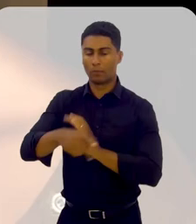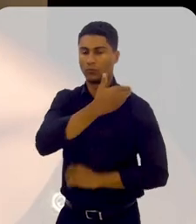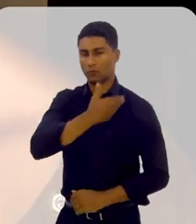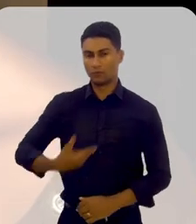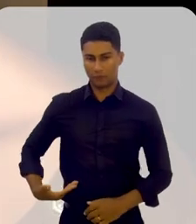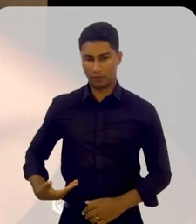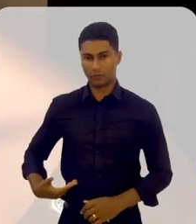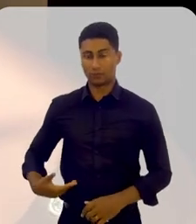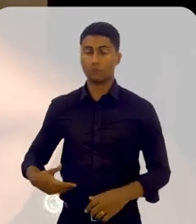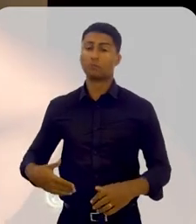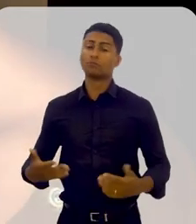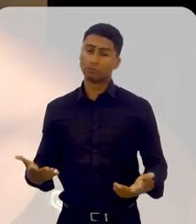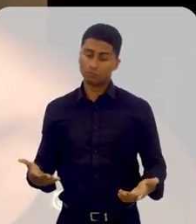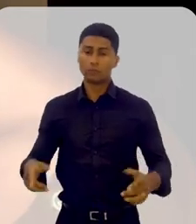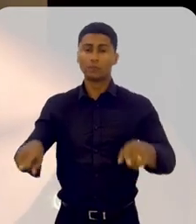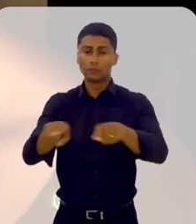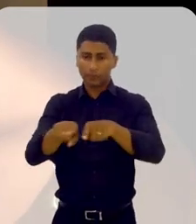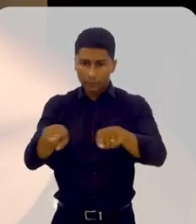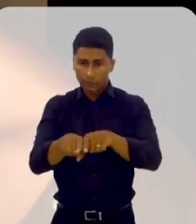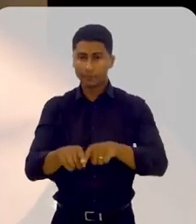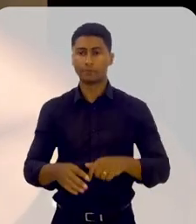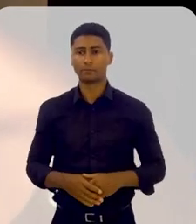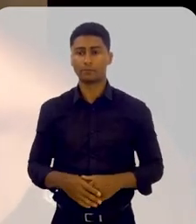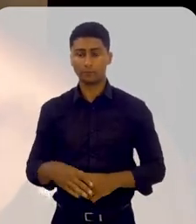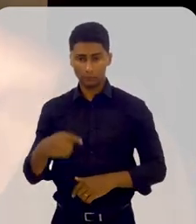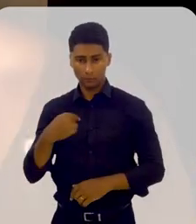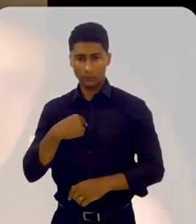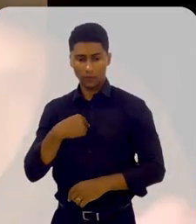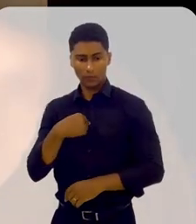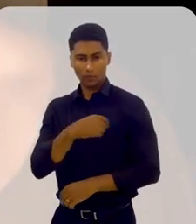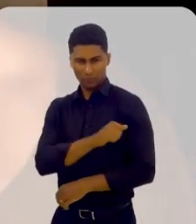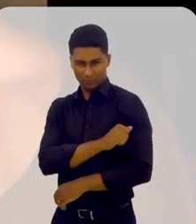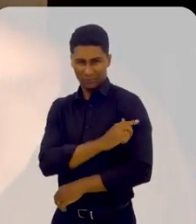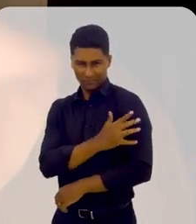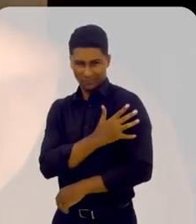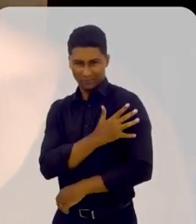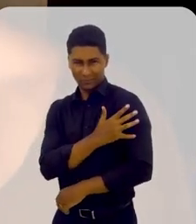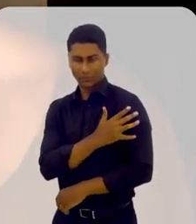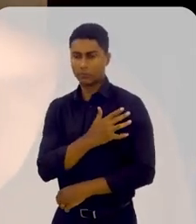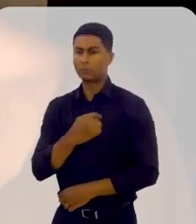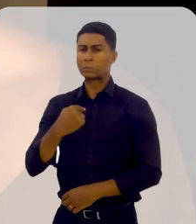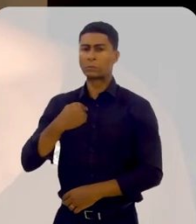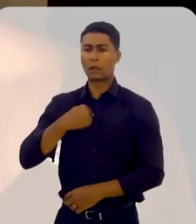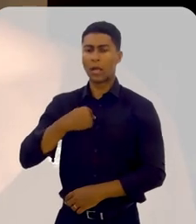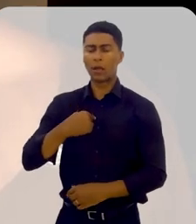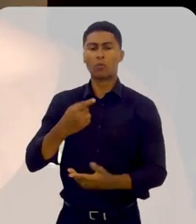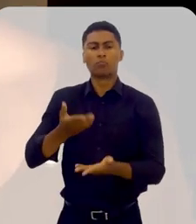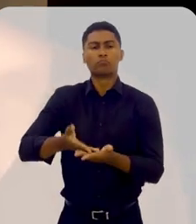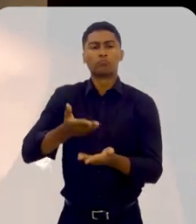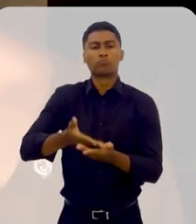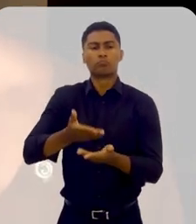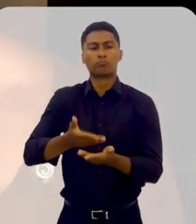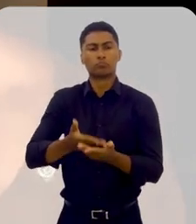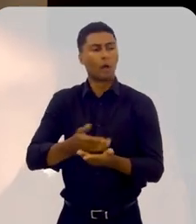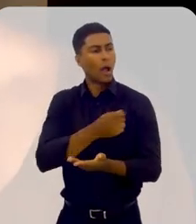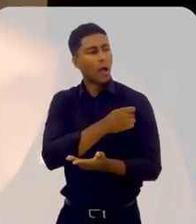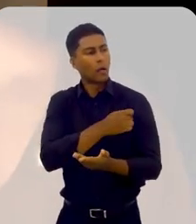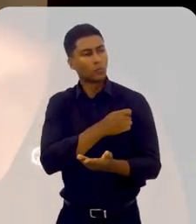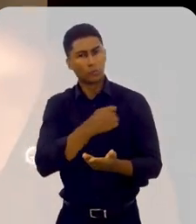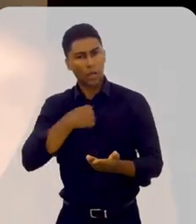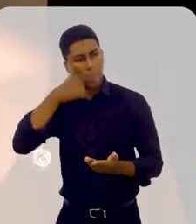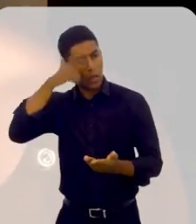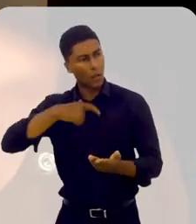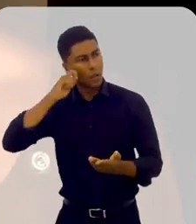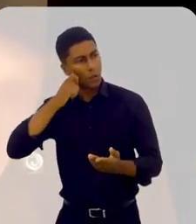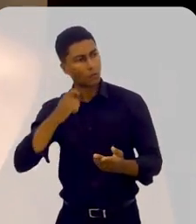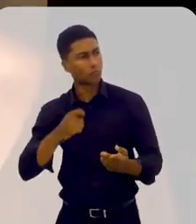também eu acho que pelo menos na minha série, era sempre eu e mais dois.